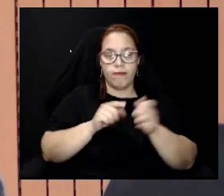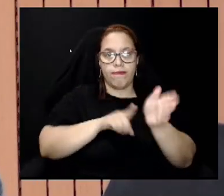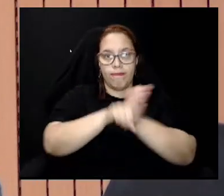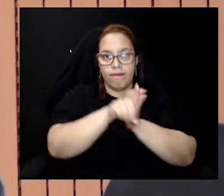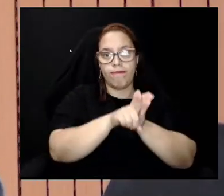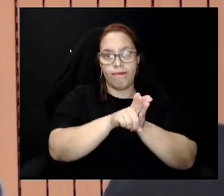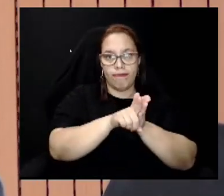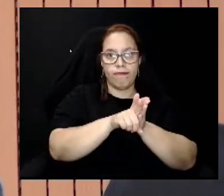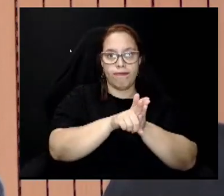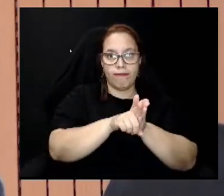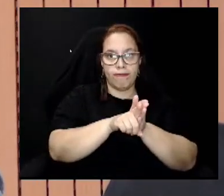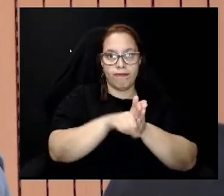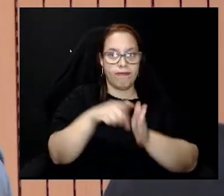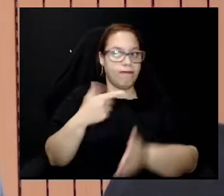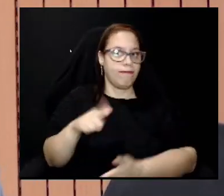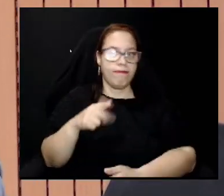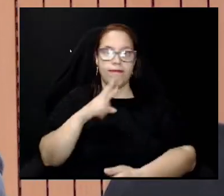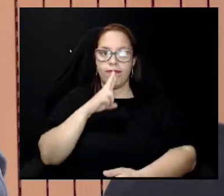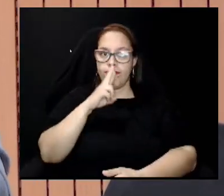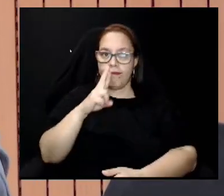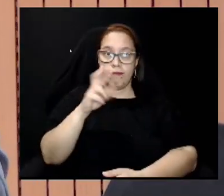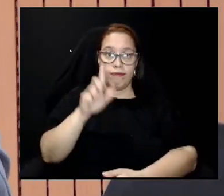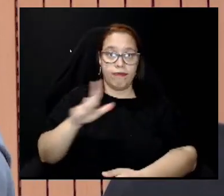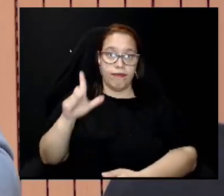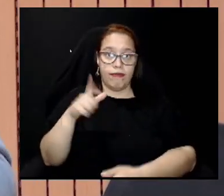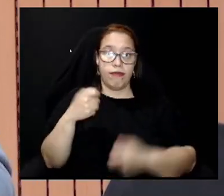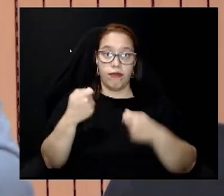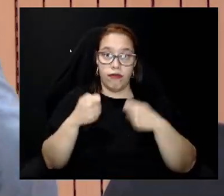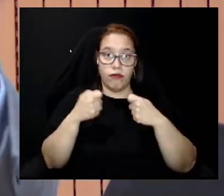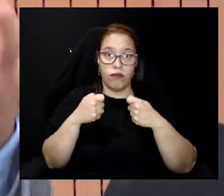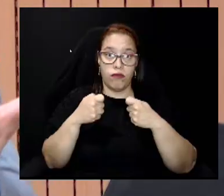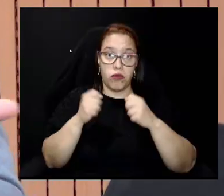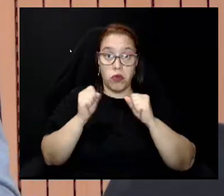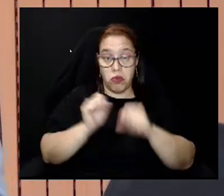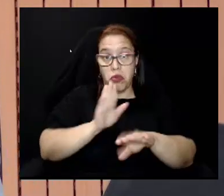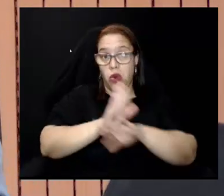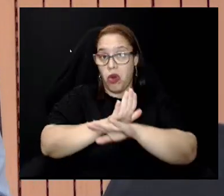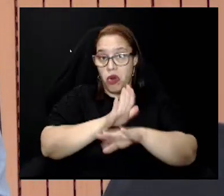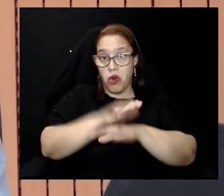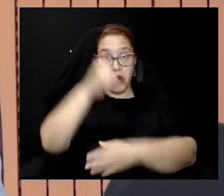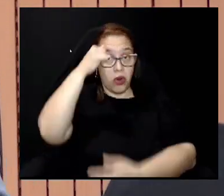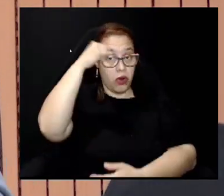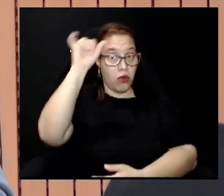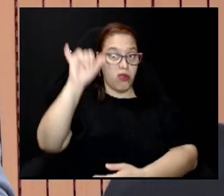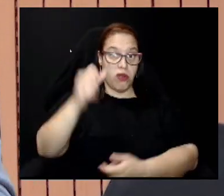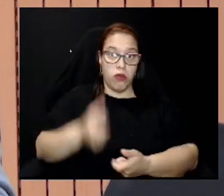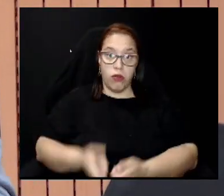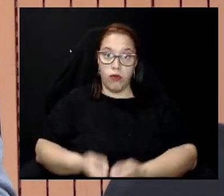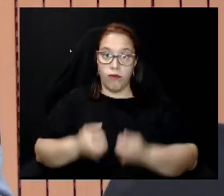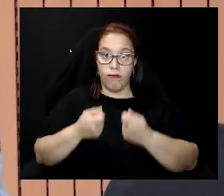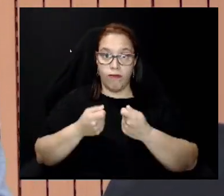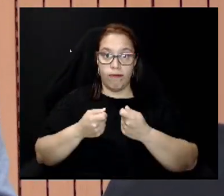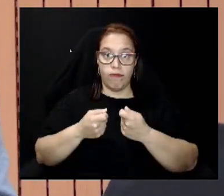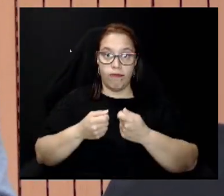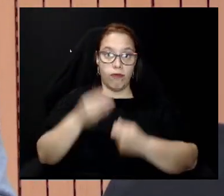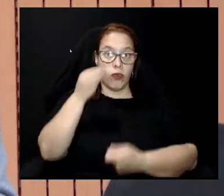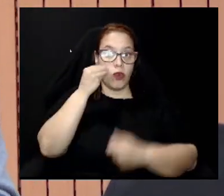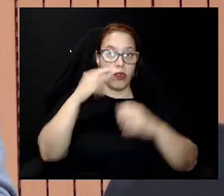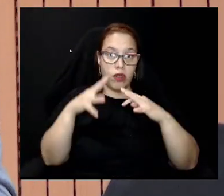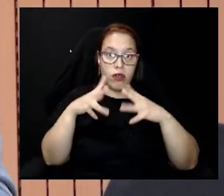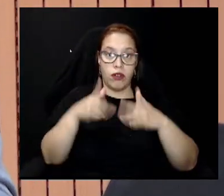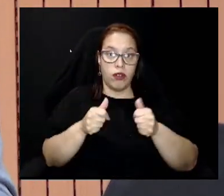não tem resposta na literatura, se se isso pode ajudar a prevenir câncer, se a gente deveria testar todo mundo.